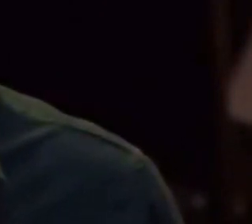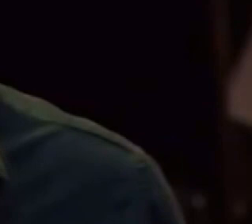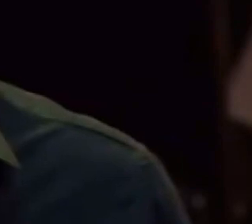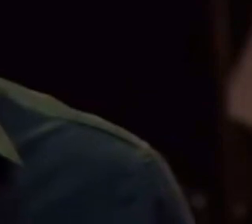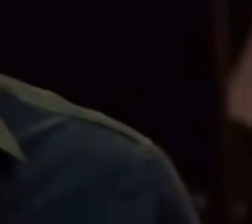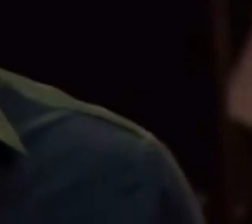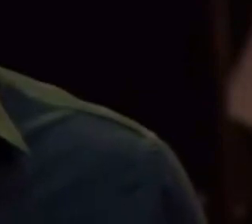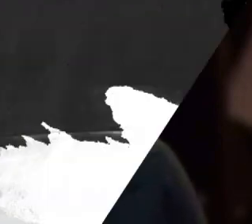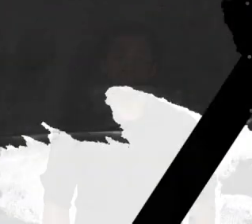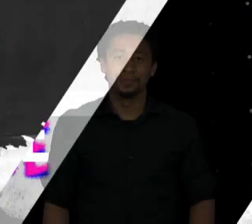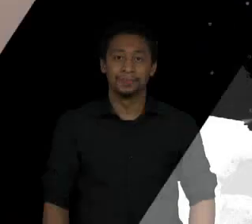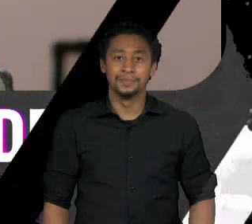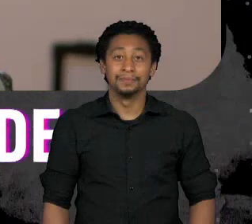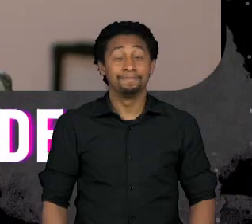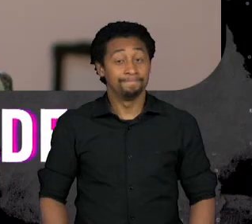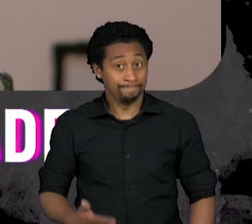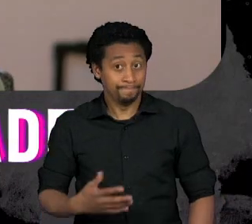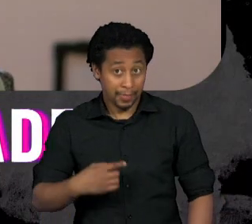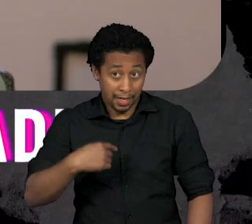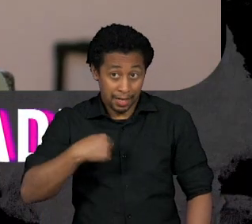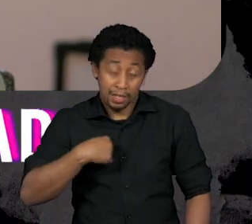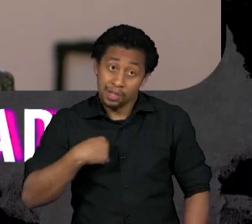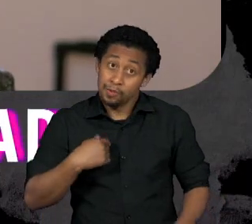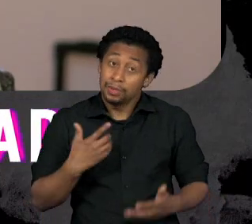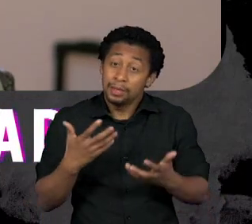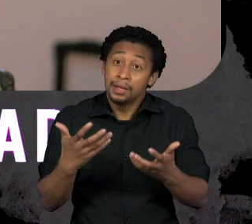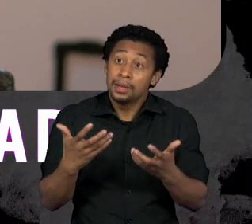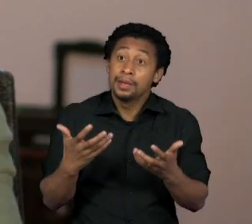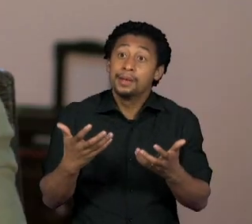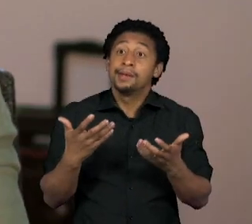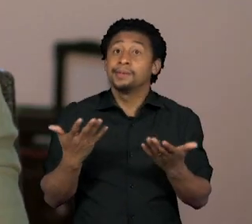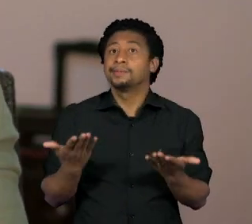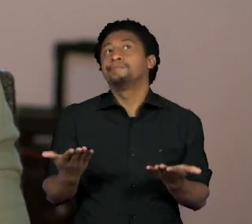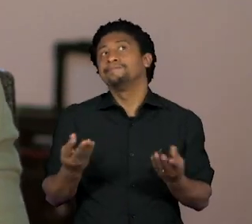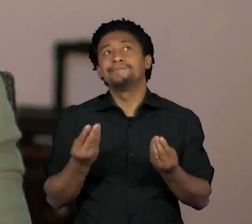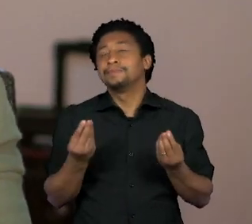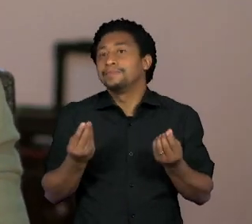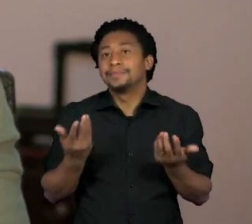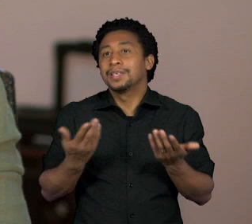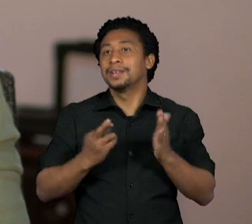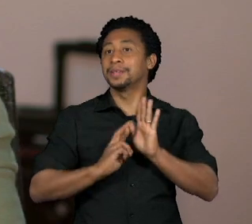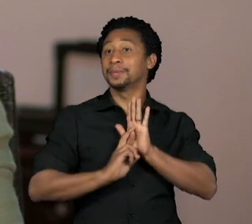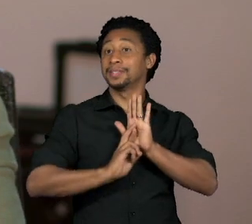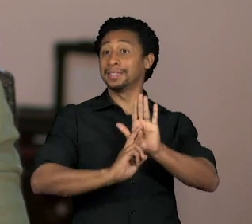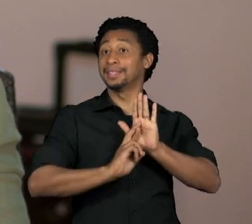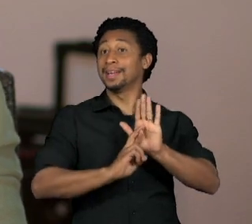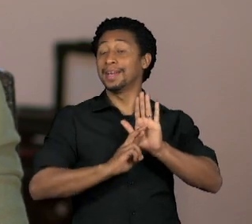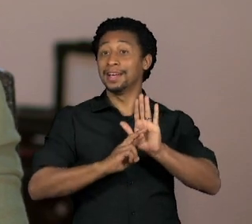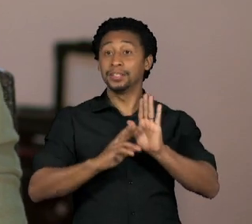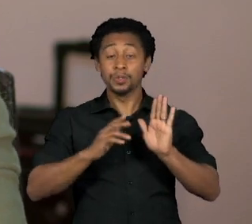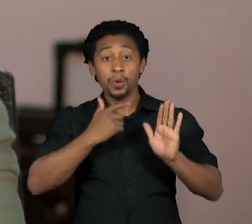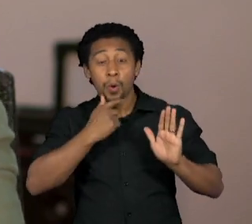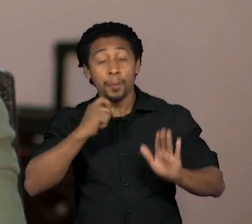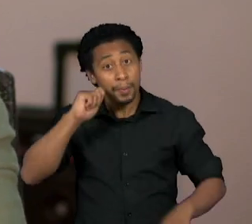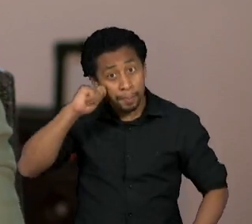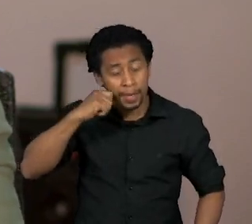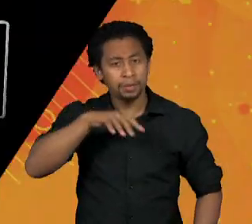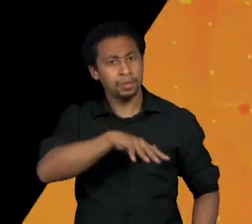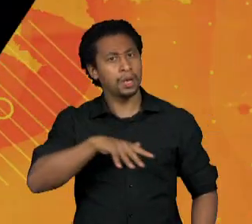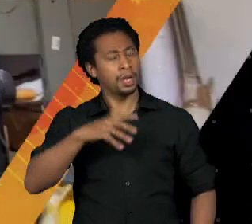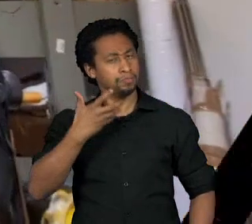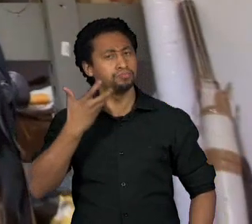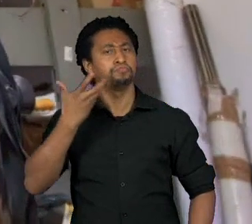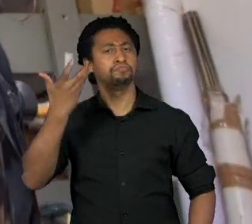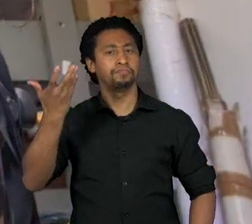Eu tenho tido essa coisa de querer realmente colocar a questão da representatividade do homem preto dentro da música clássica.